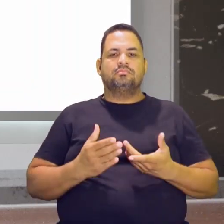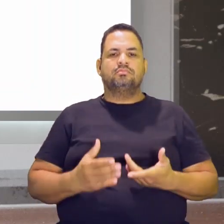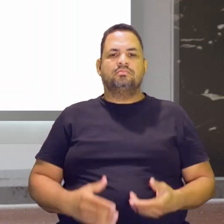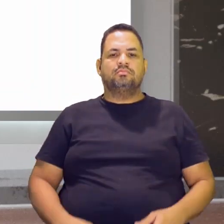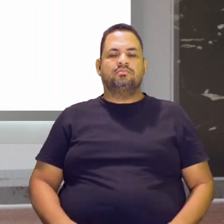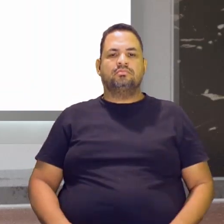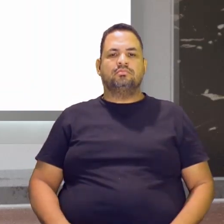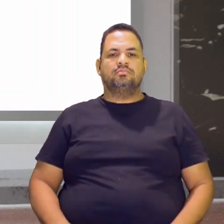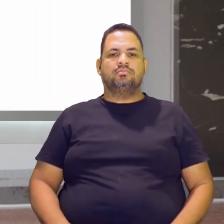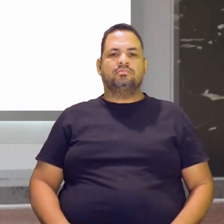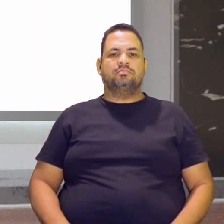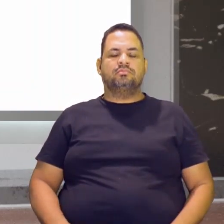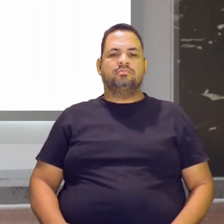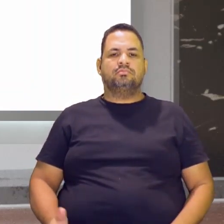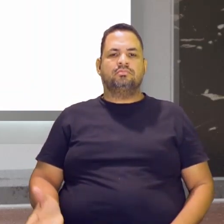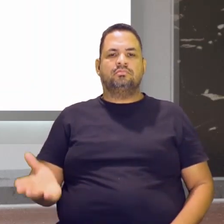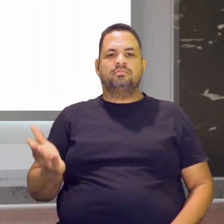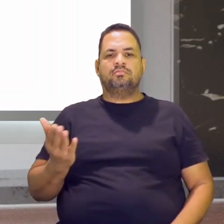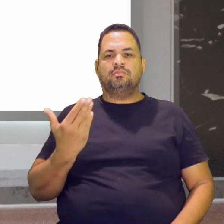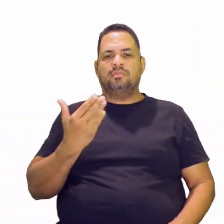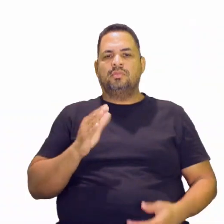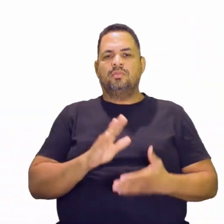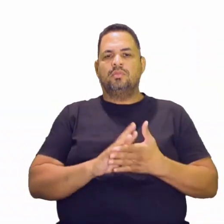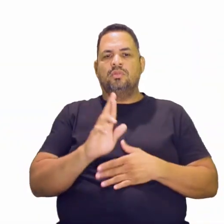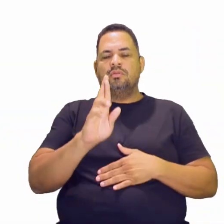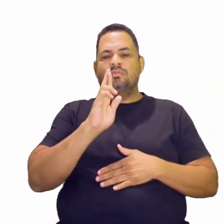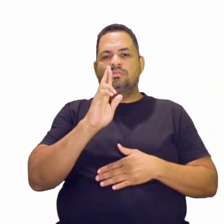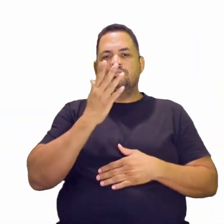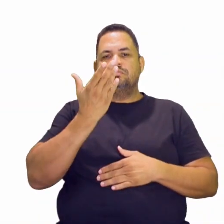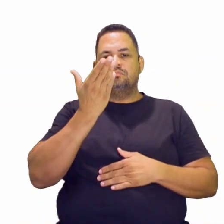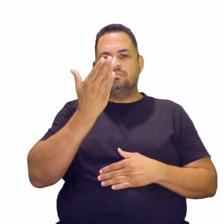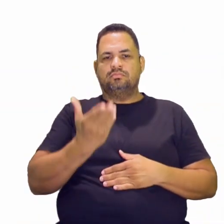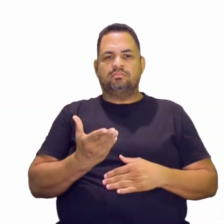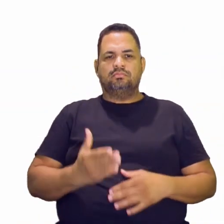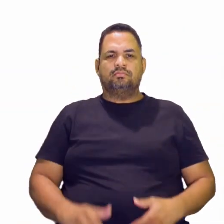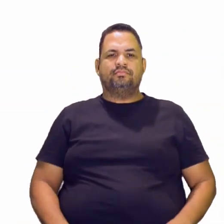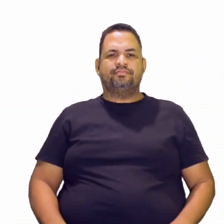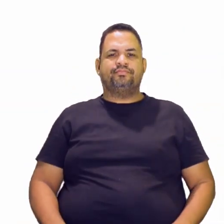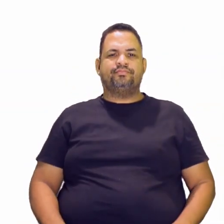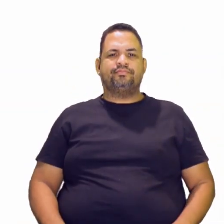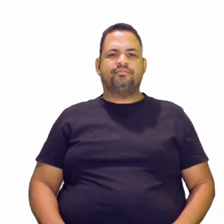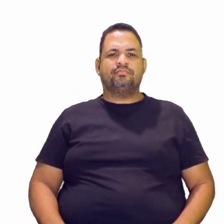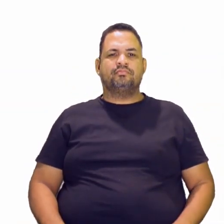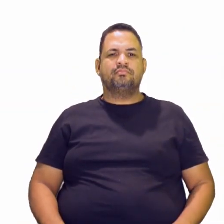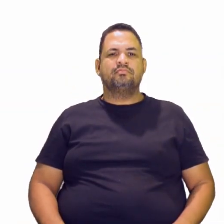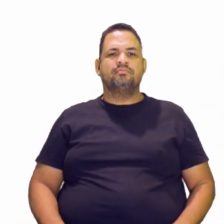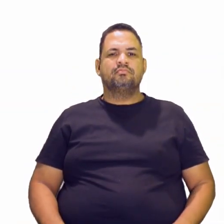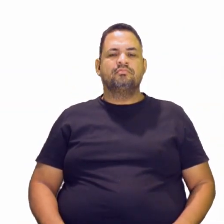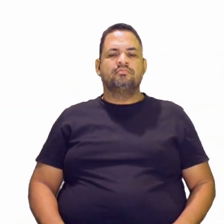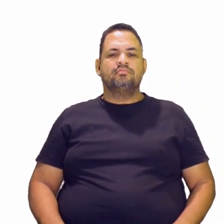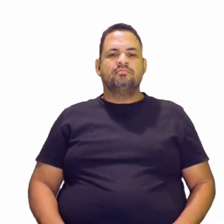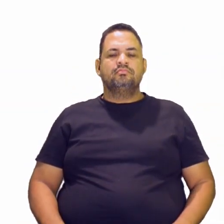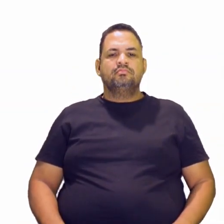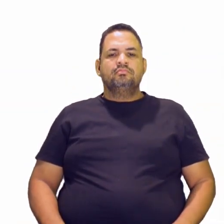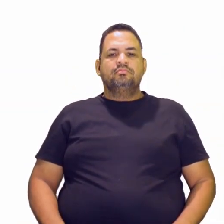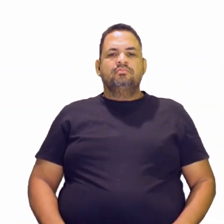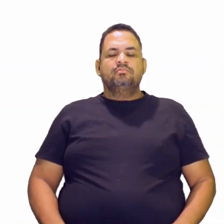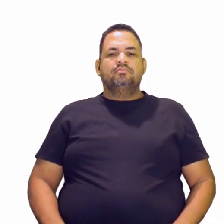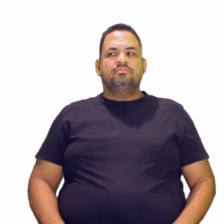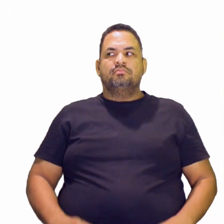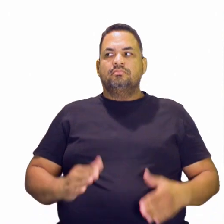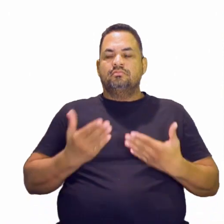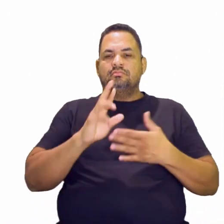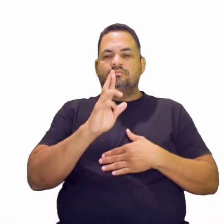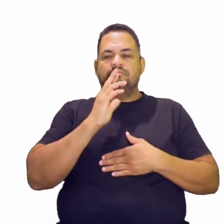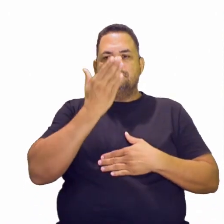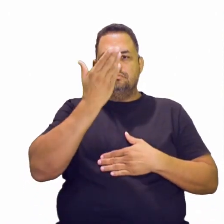brasileira. Então, vamos lá, vamos ver qual é o padrão de resposta. O padrão de resposta é essa, no qual você